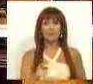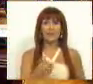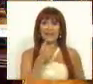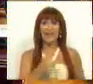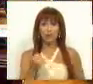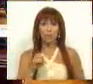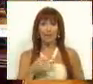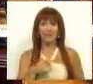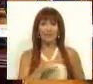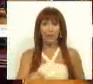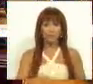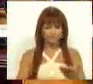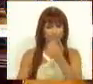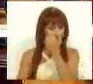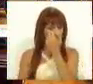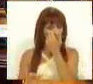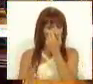Deixa eu ver.